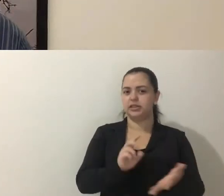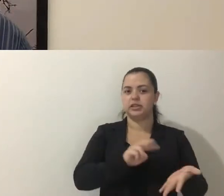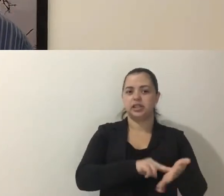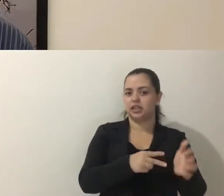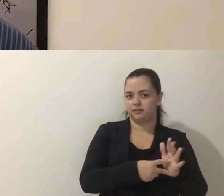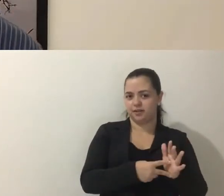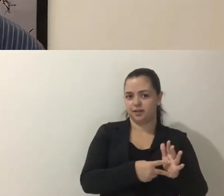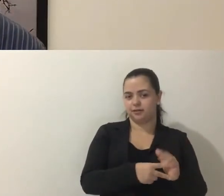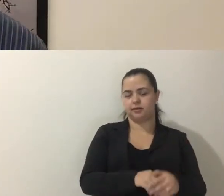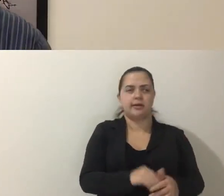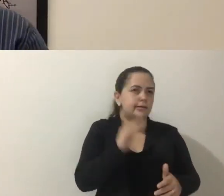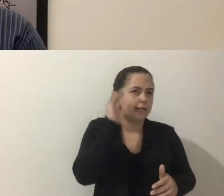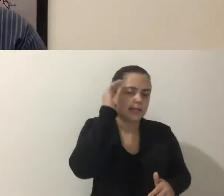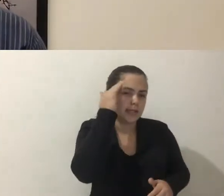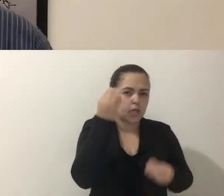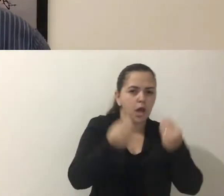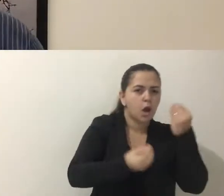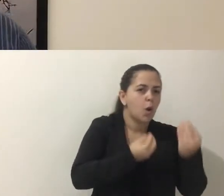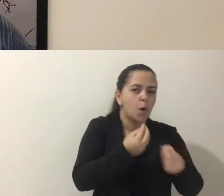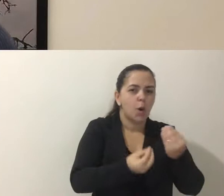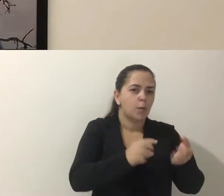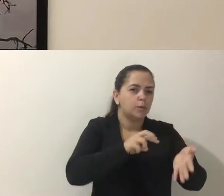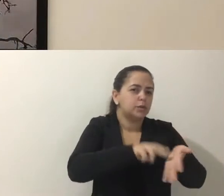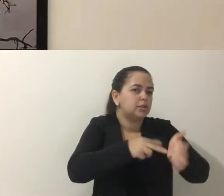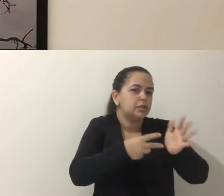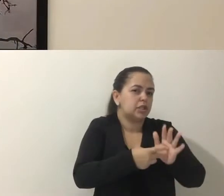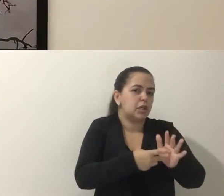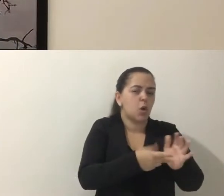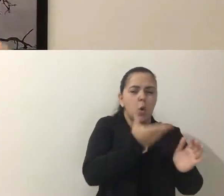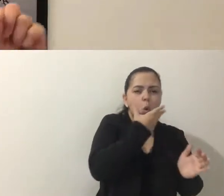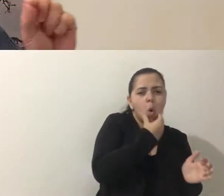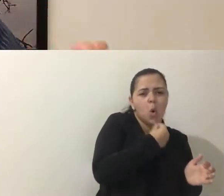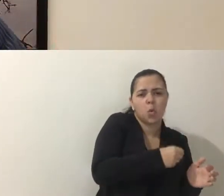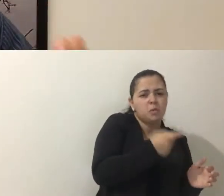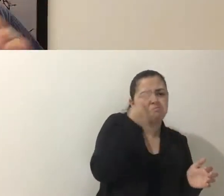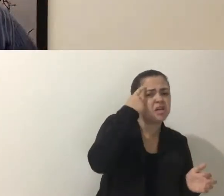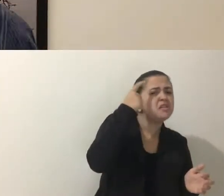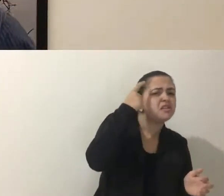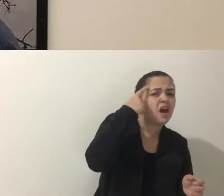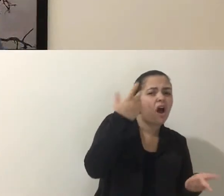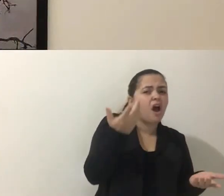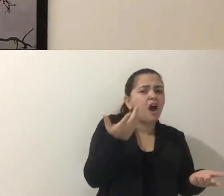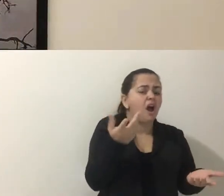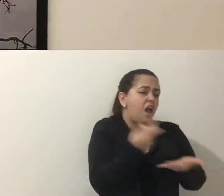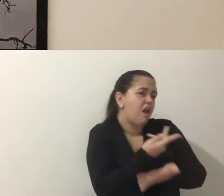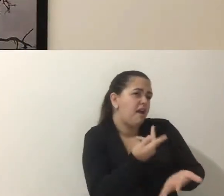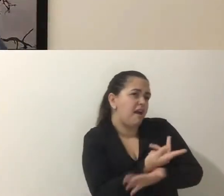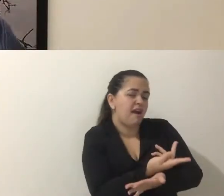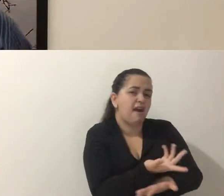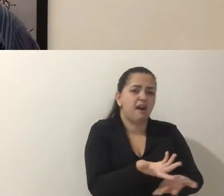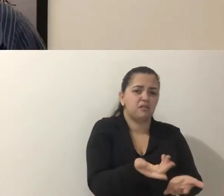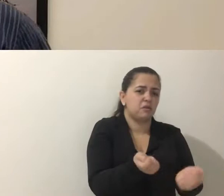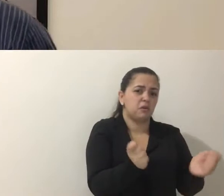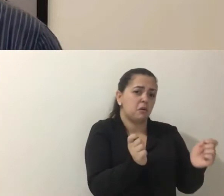deles entenderem e fazerem essa interpretação de que aquilo que o homem achava como